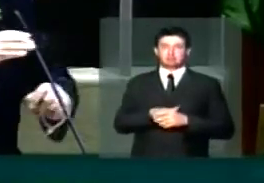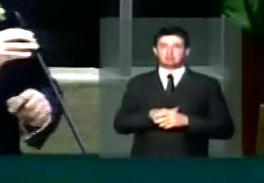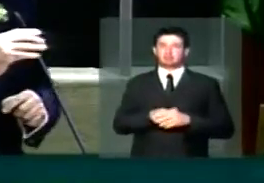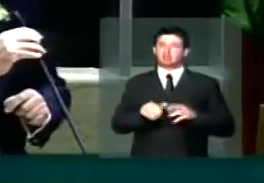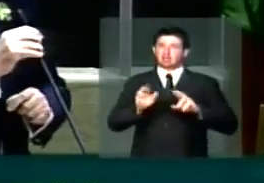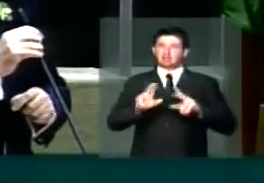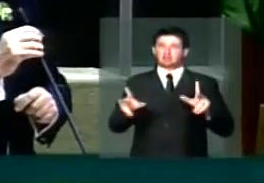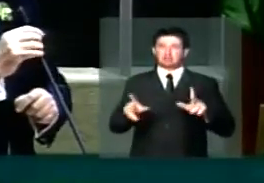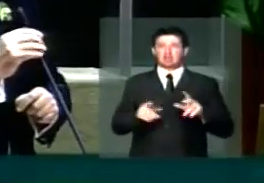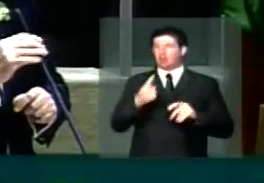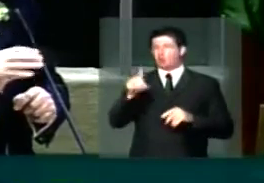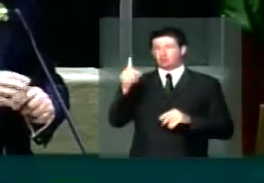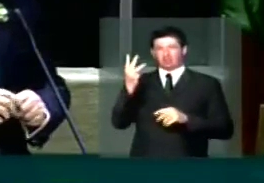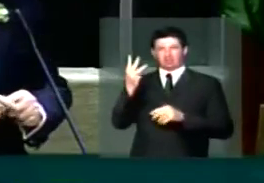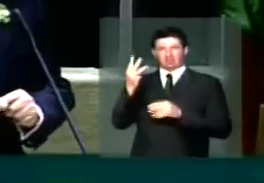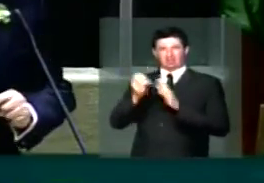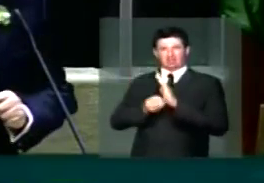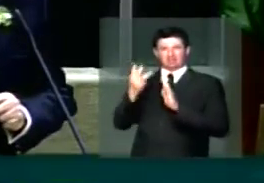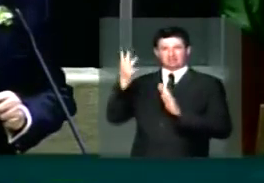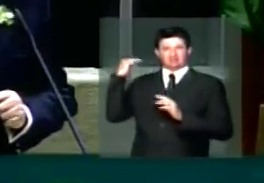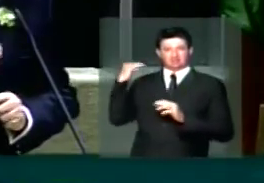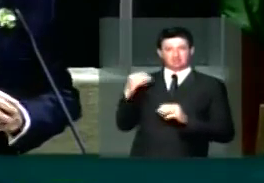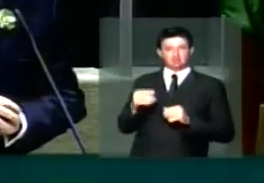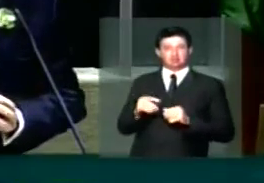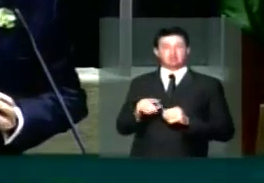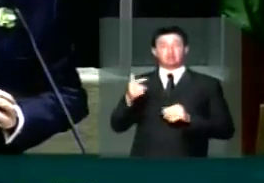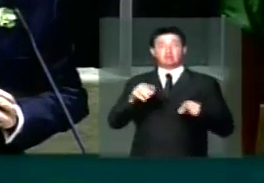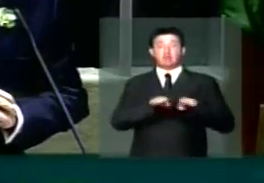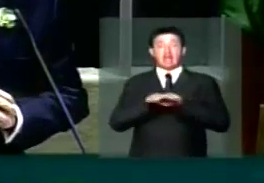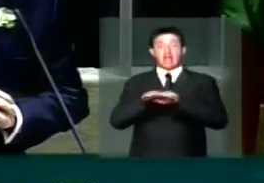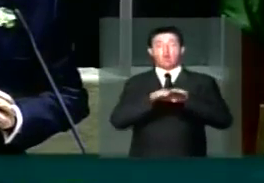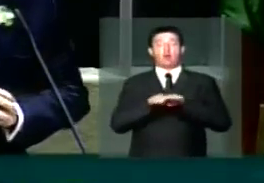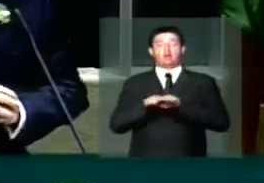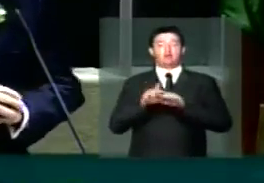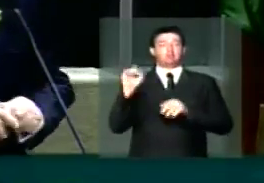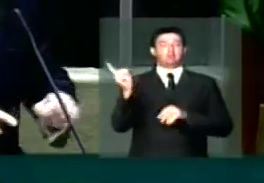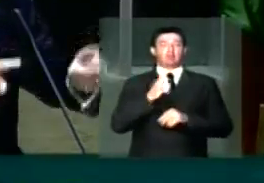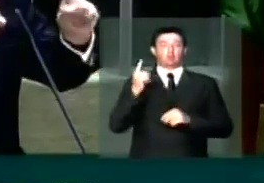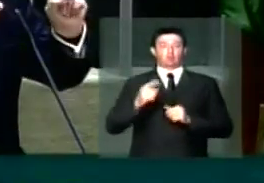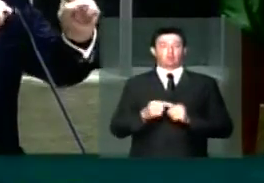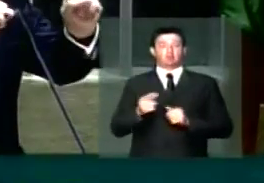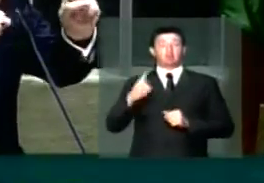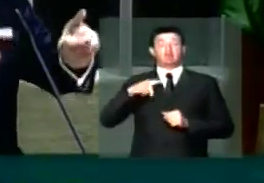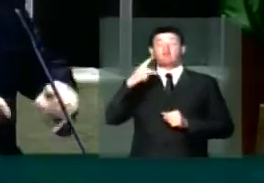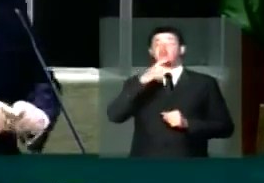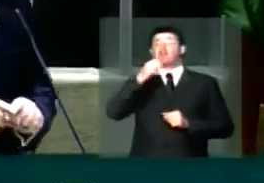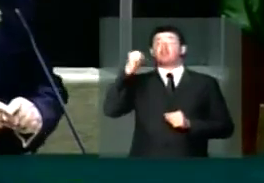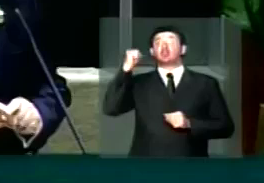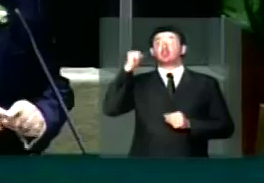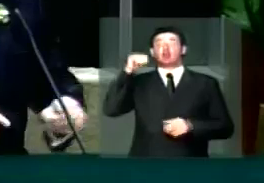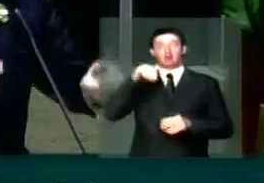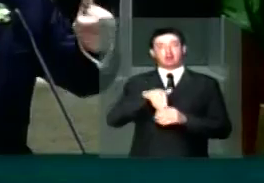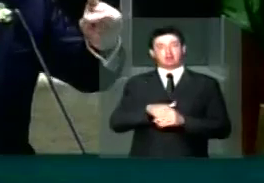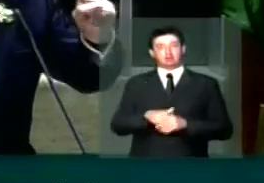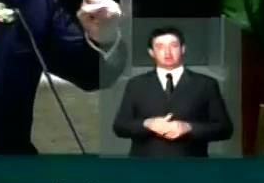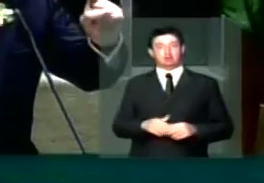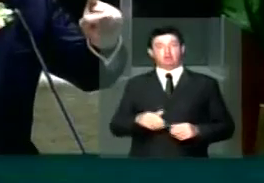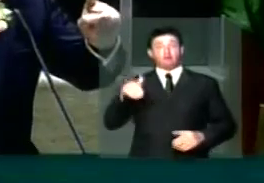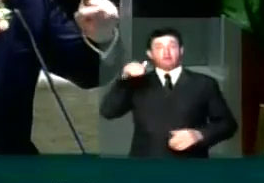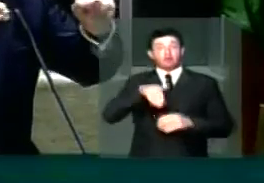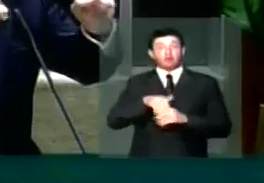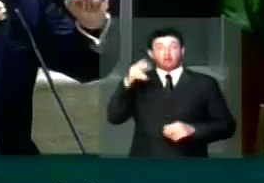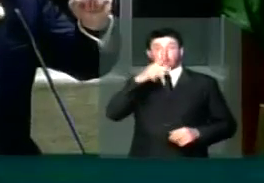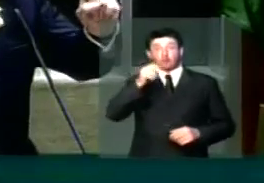muito diferentes das 3 últimas eleições, não teve uma hegemonia eleitoral, ela teve uma vitória eleitoral. E a